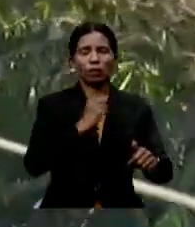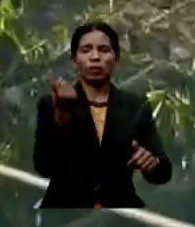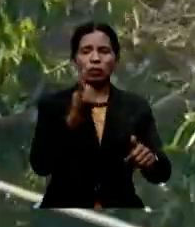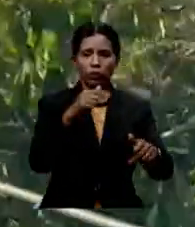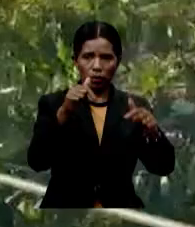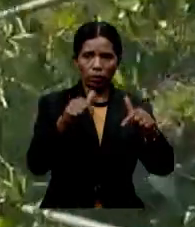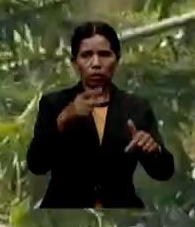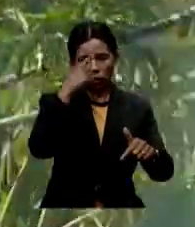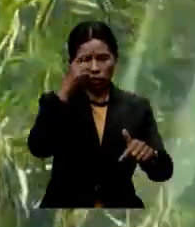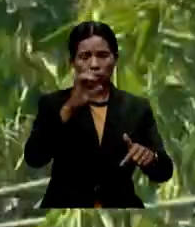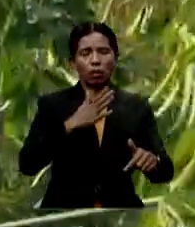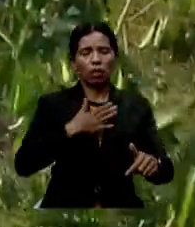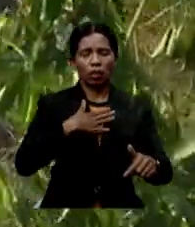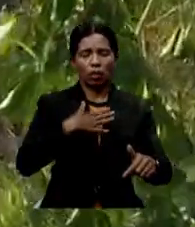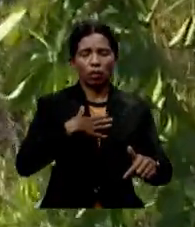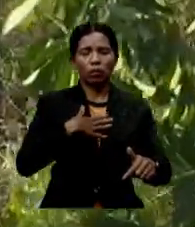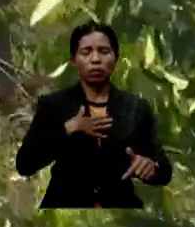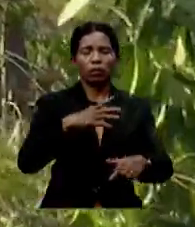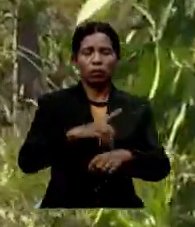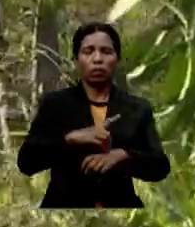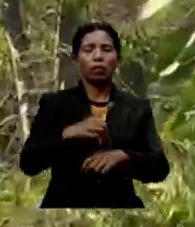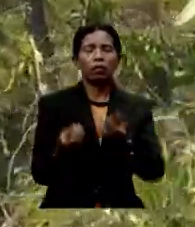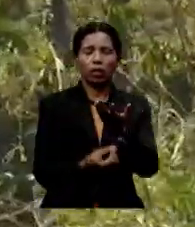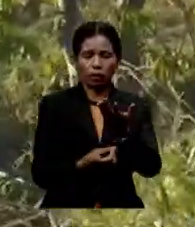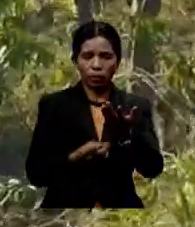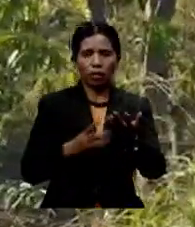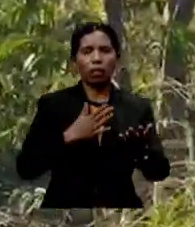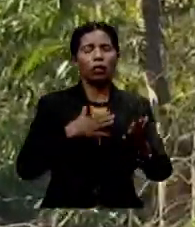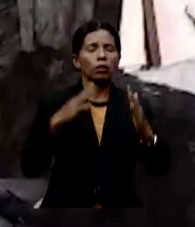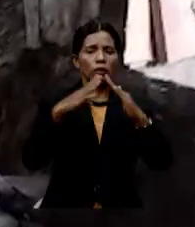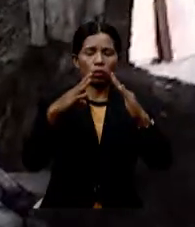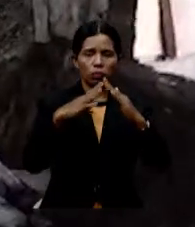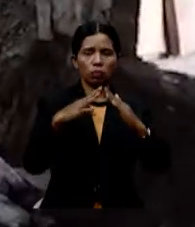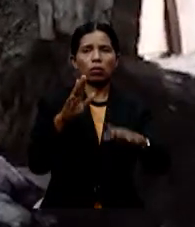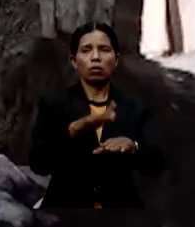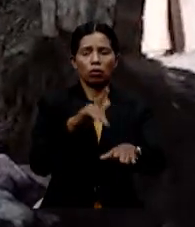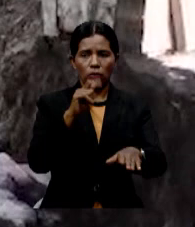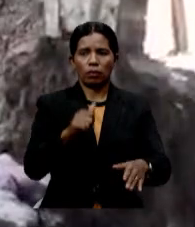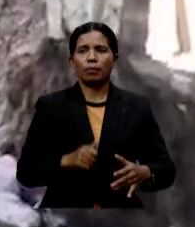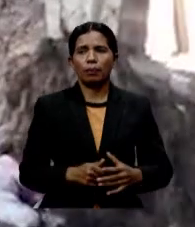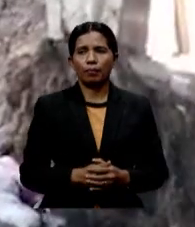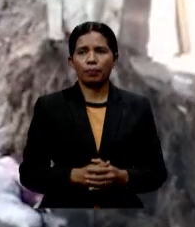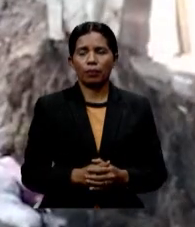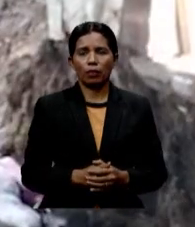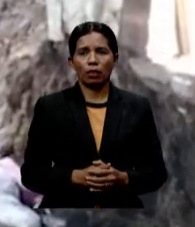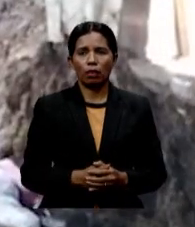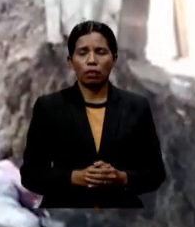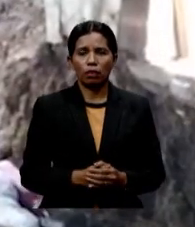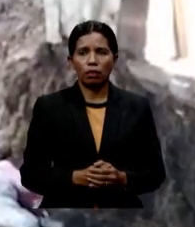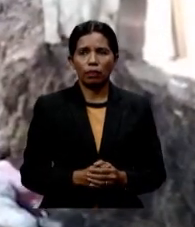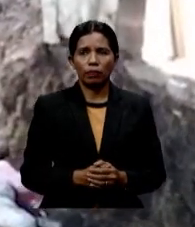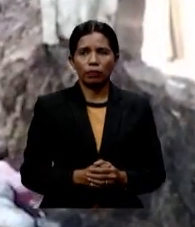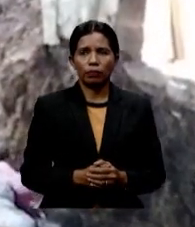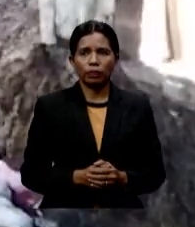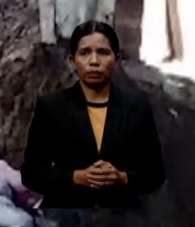ne tam hau ne da pu mane ne moto na ane uma mos setanga mesa ora in pina ba los al